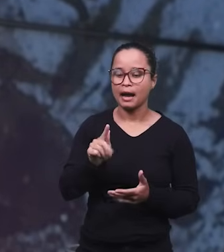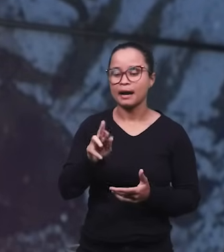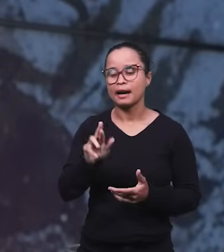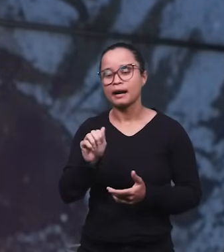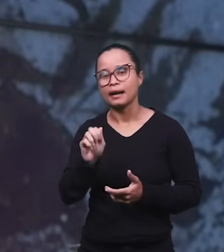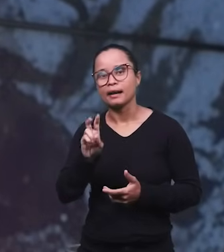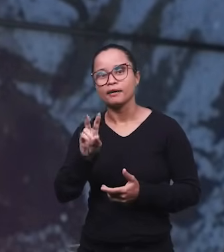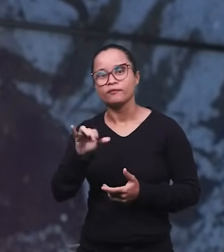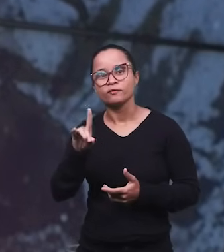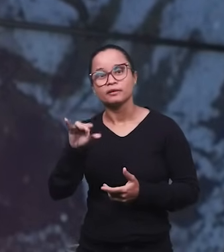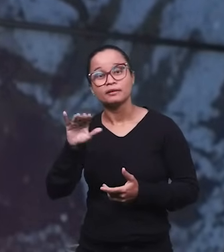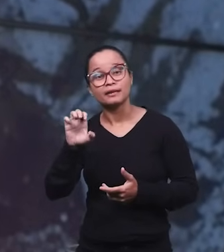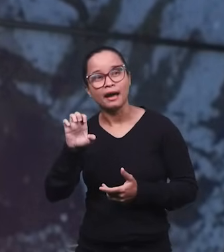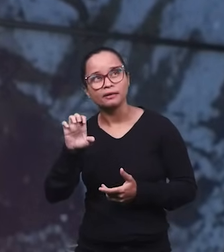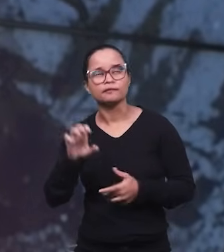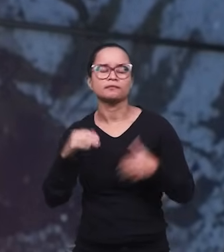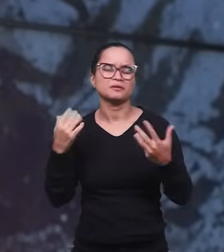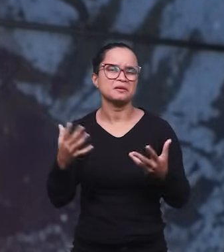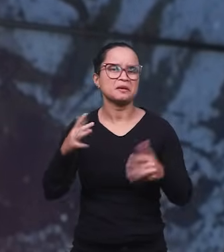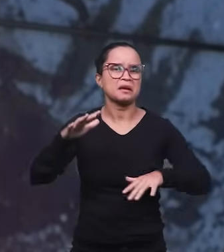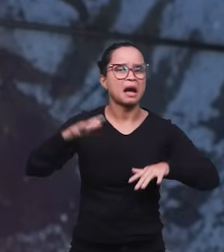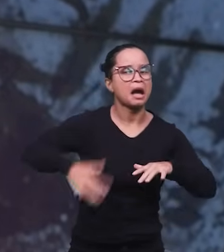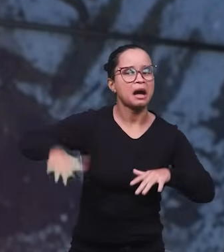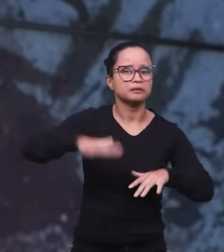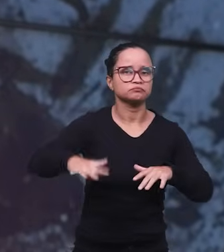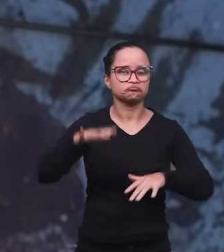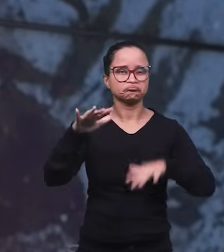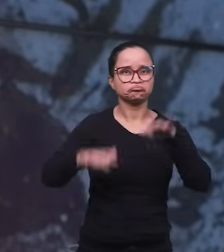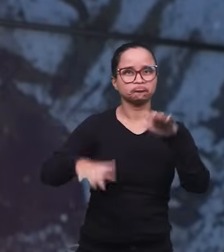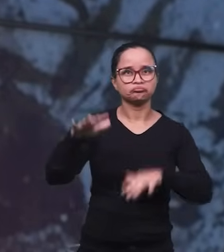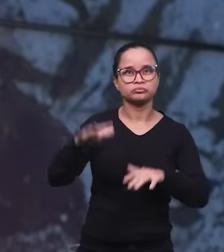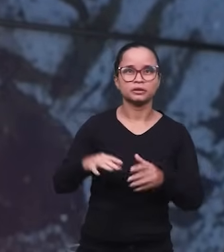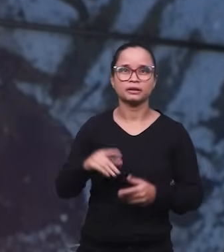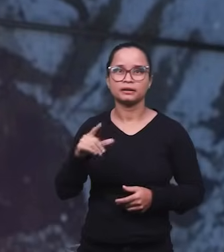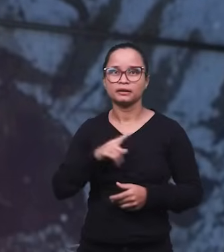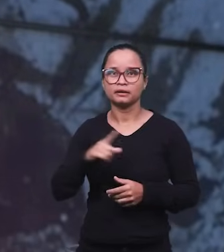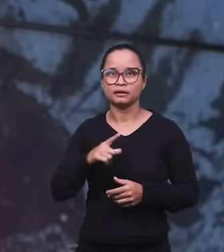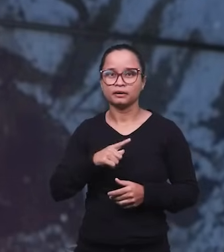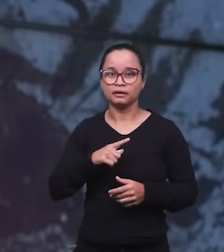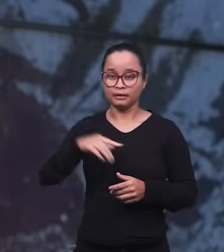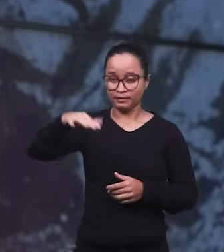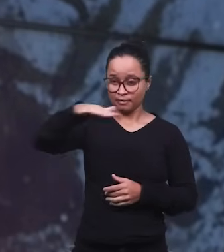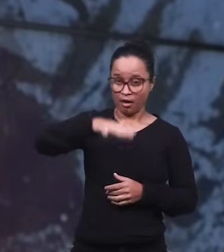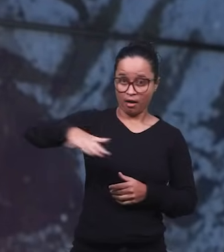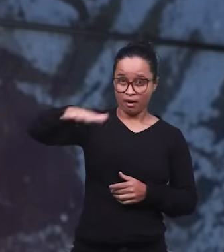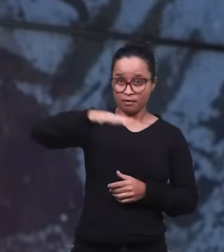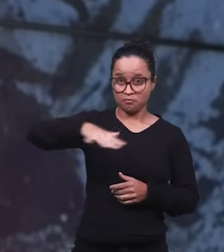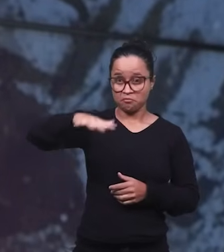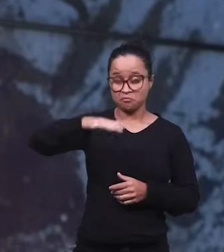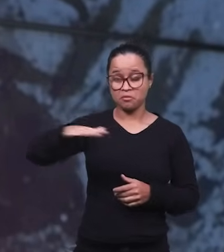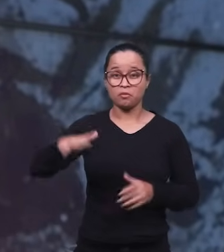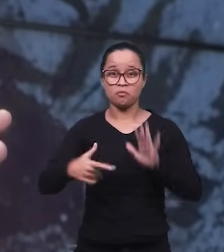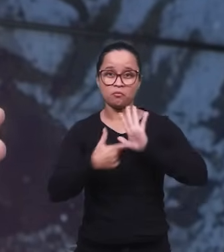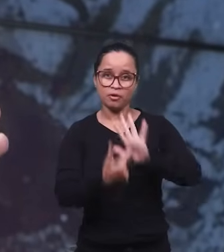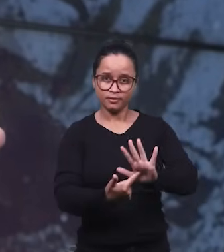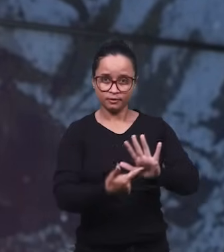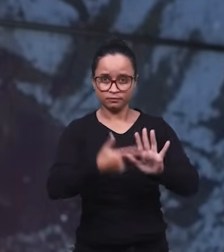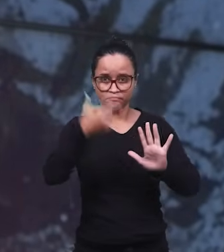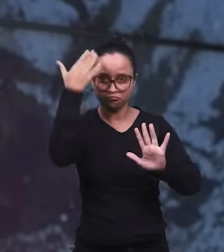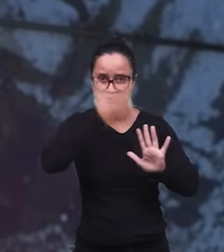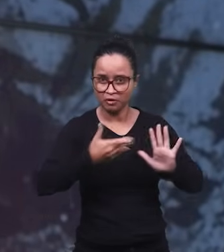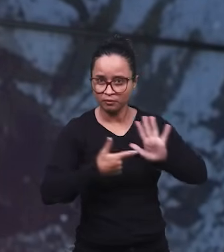Então, hoje, o espaço-tempo, a malha do tecido espaço-tempo,